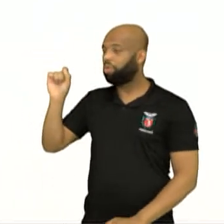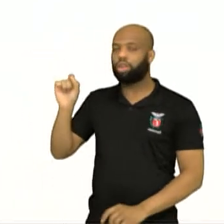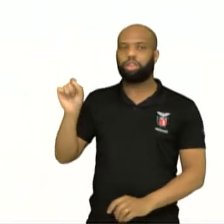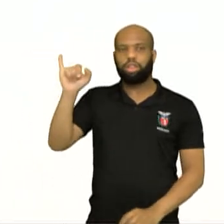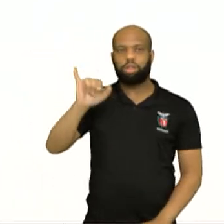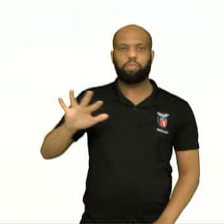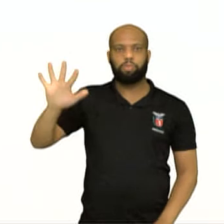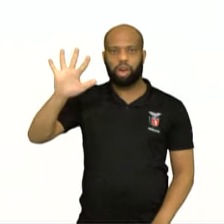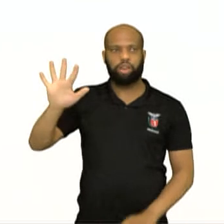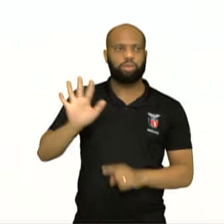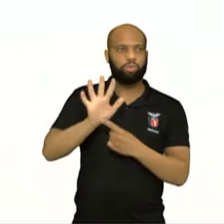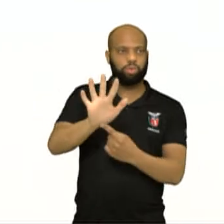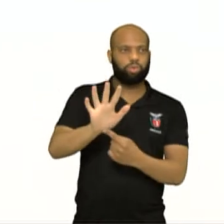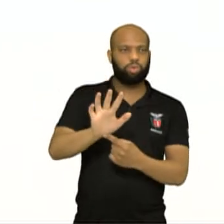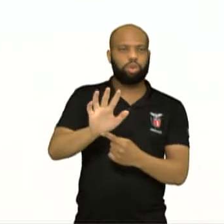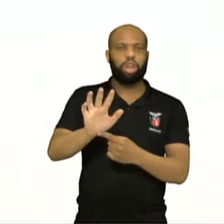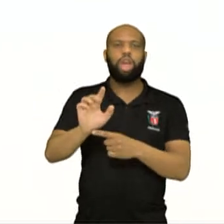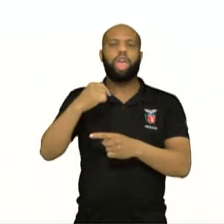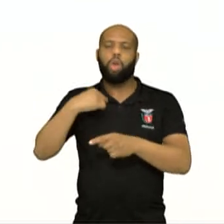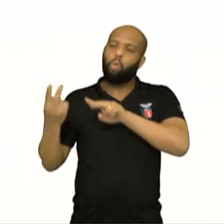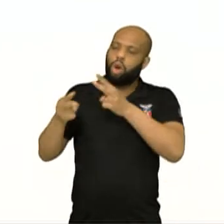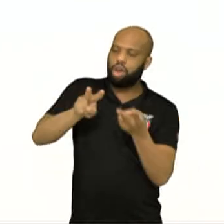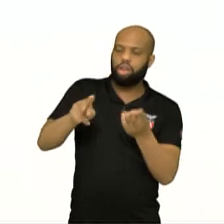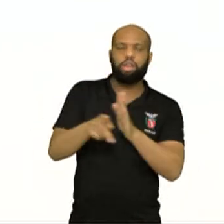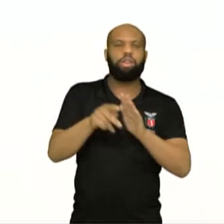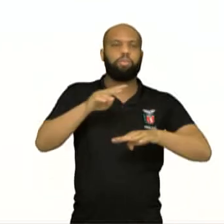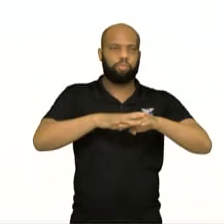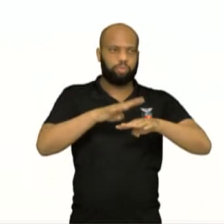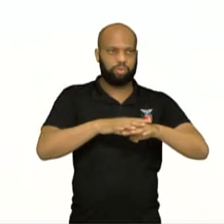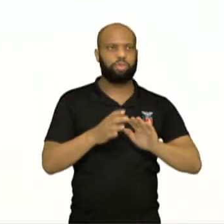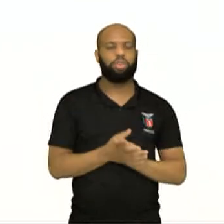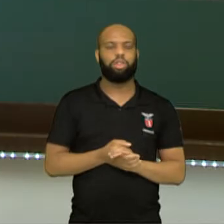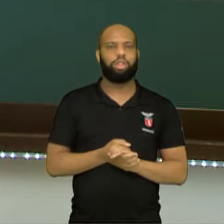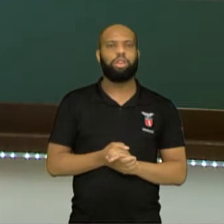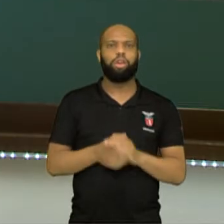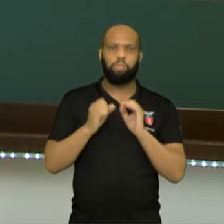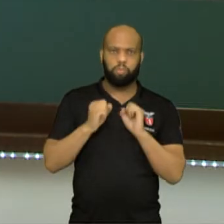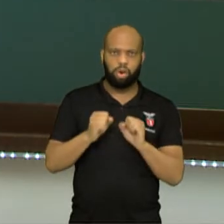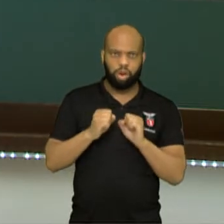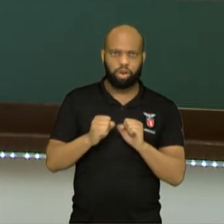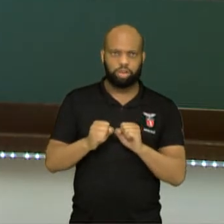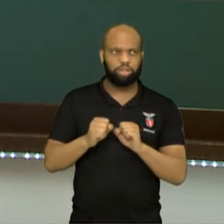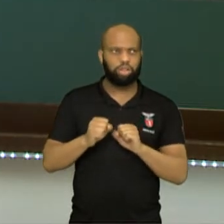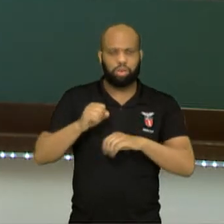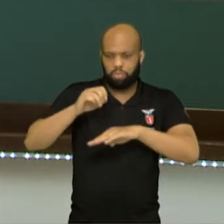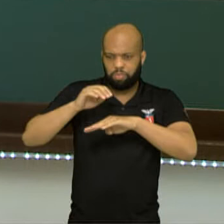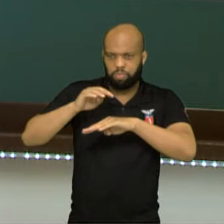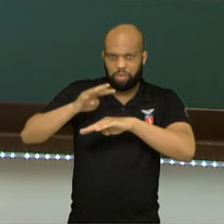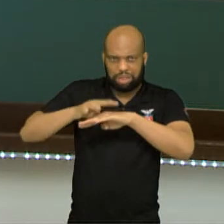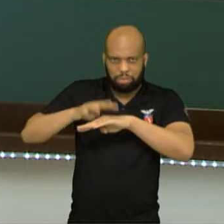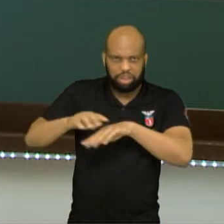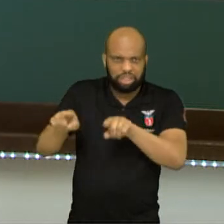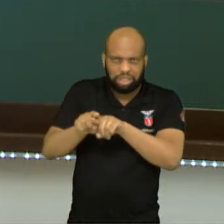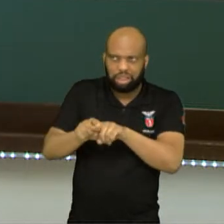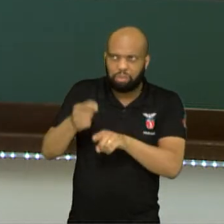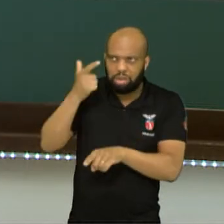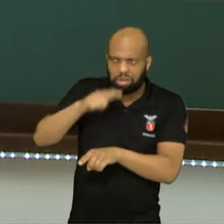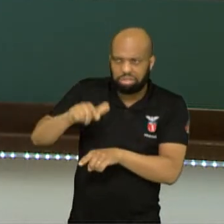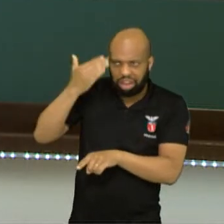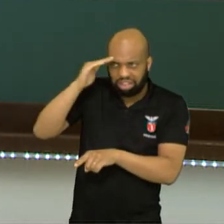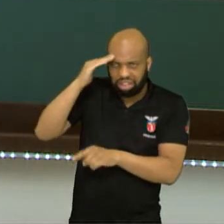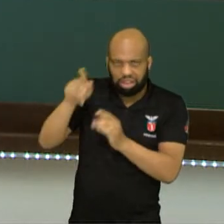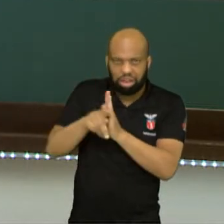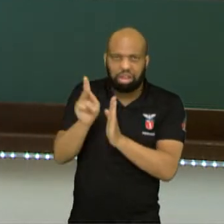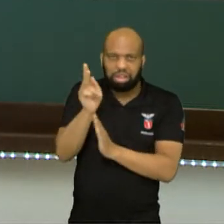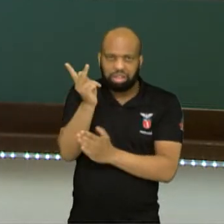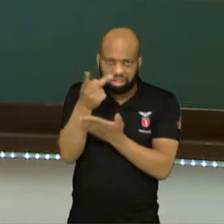mostrando e aqui a tradução matemática do desenho. Tá bom? Nossa, mas a gente pode traduzir matematicamente desenhos também? Tá vendo que maravilha? Não é só